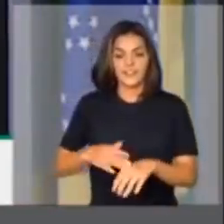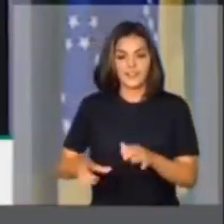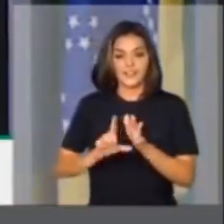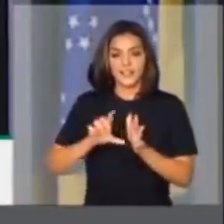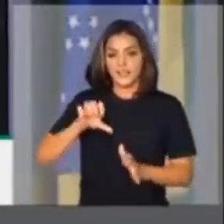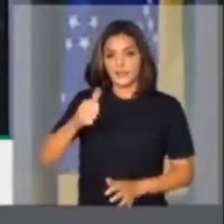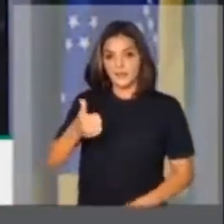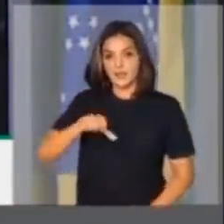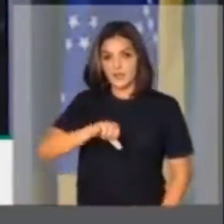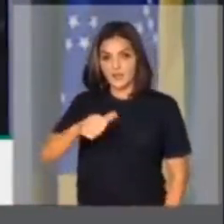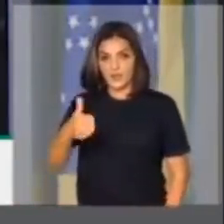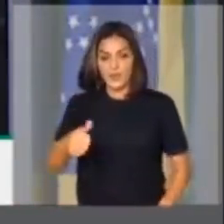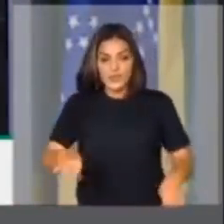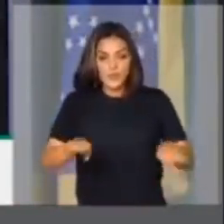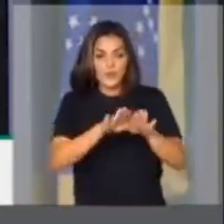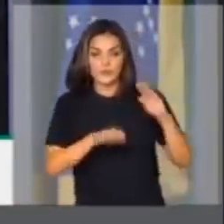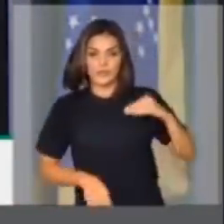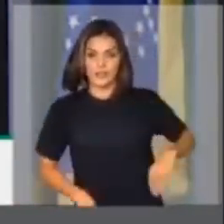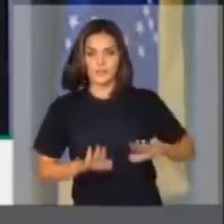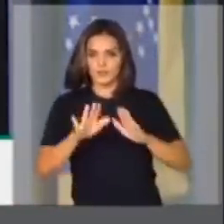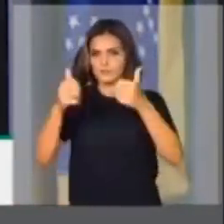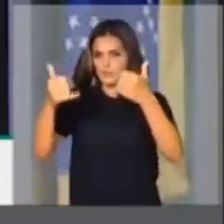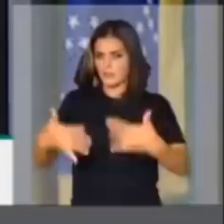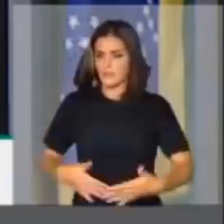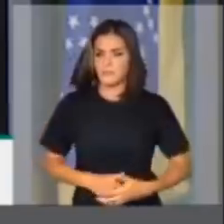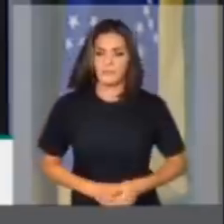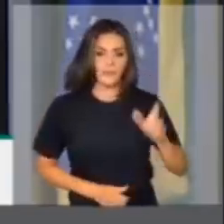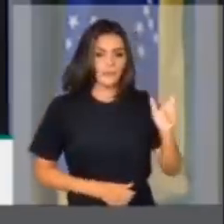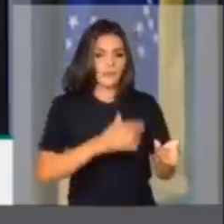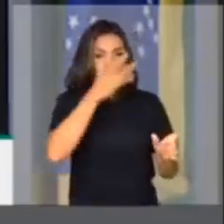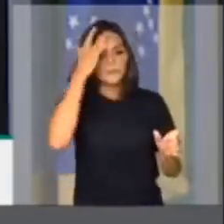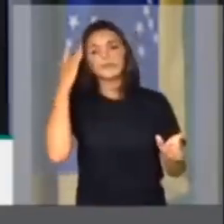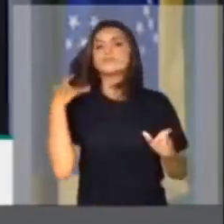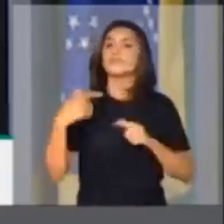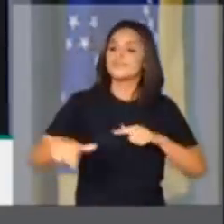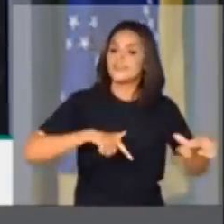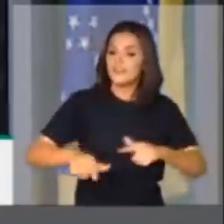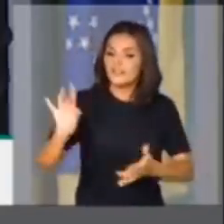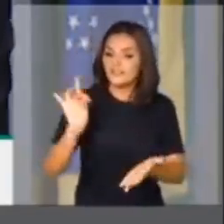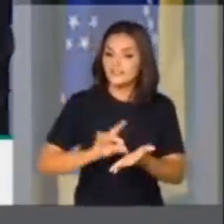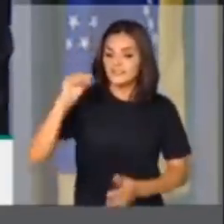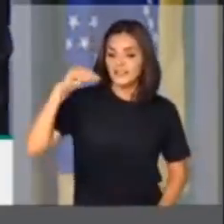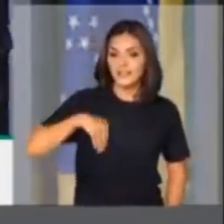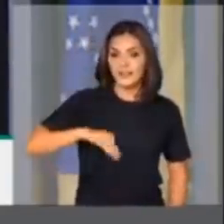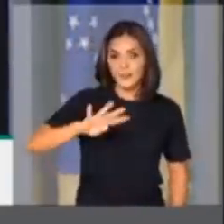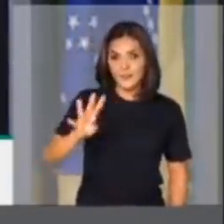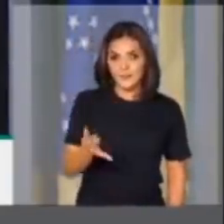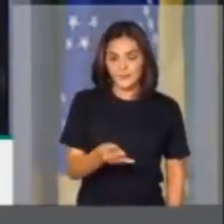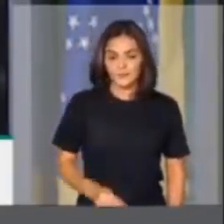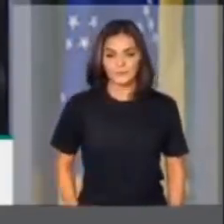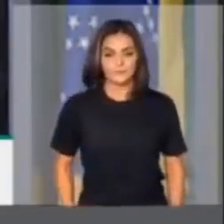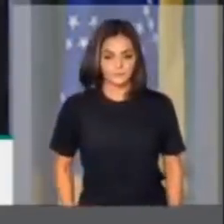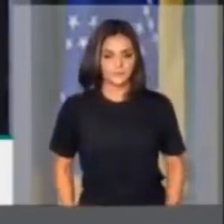eu vou explicar aqui como é. Um funcionário recebe na ativa R$4.000 e